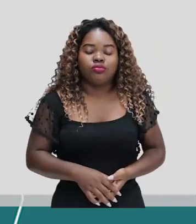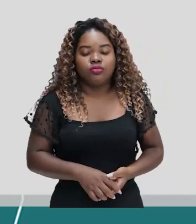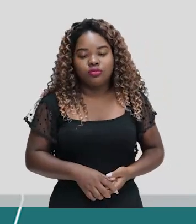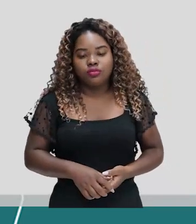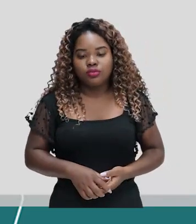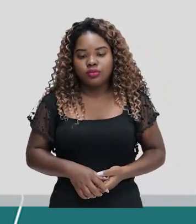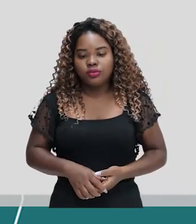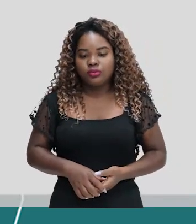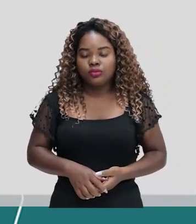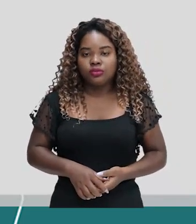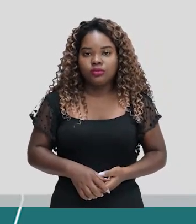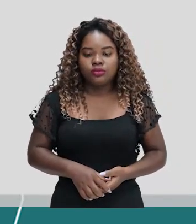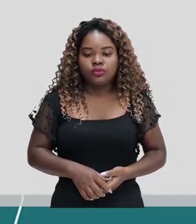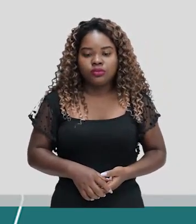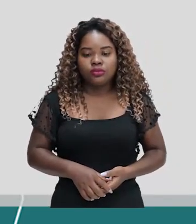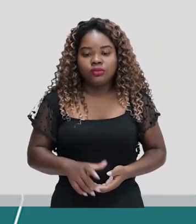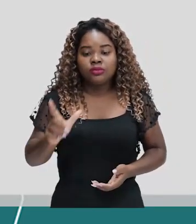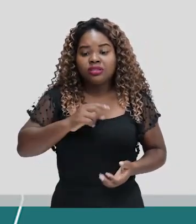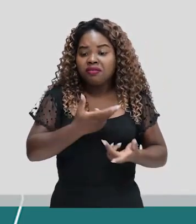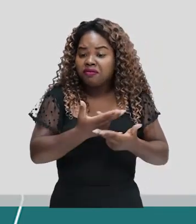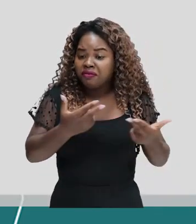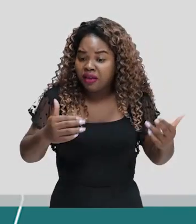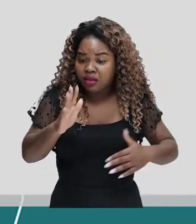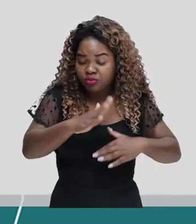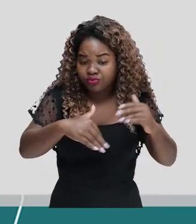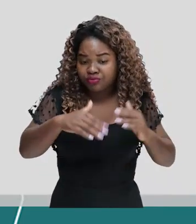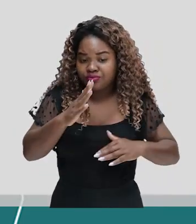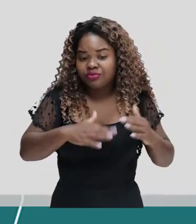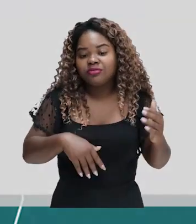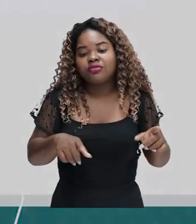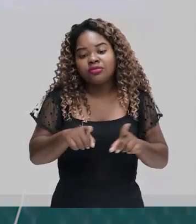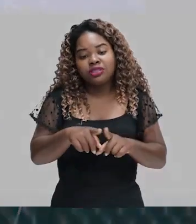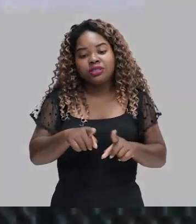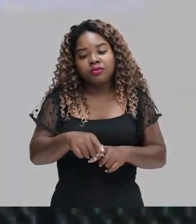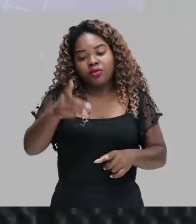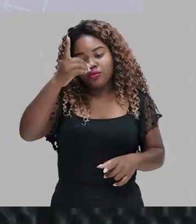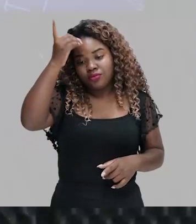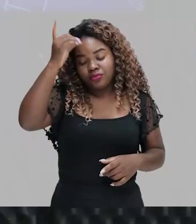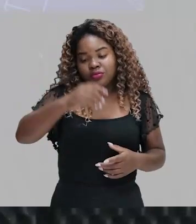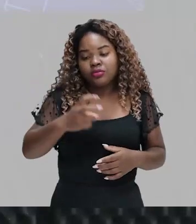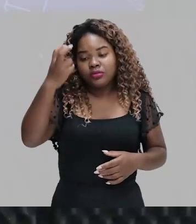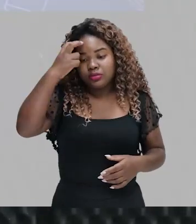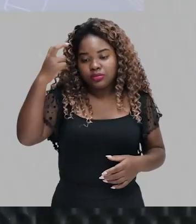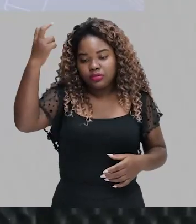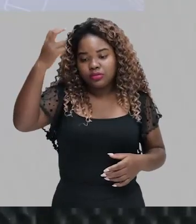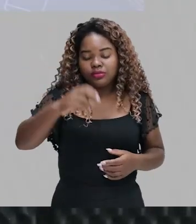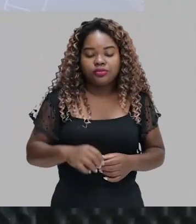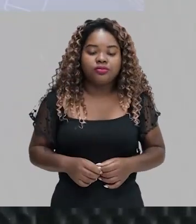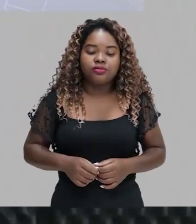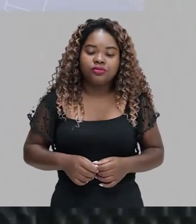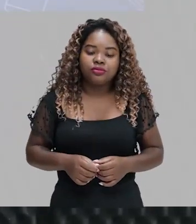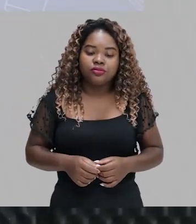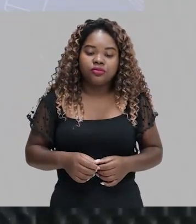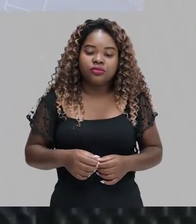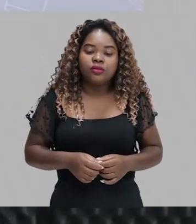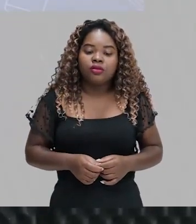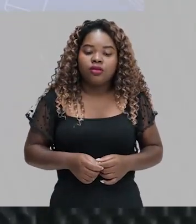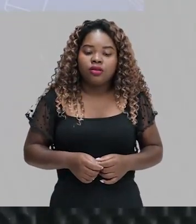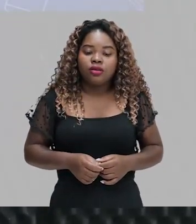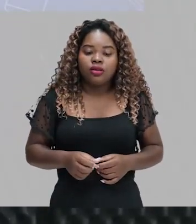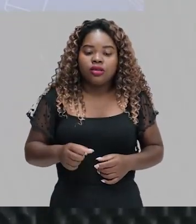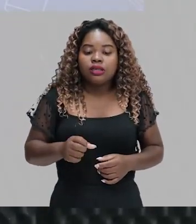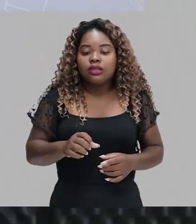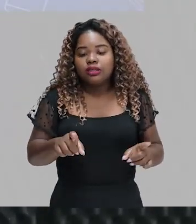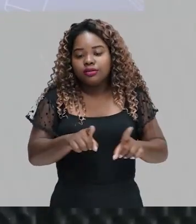homem foi centenas de profissões e, ao mesmo tempo, foi um intelectual, um artista. Né? E ele acabou dizendo: se eu ofendi a